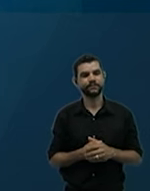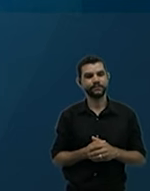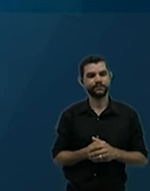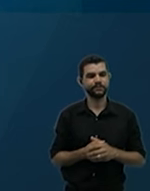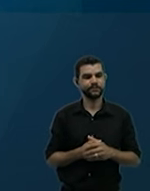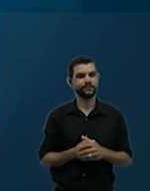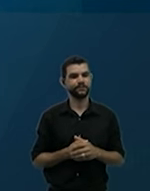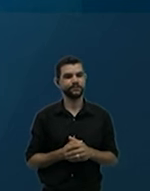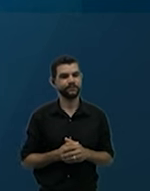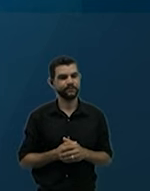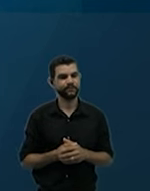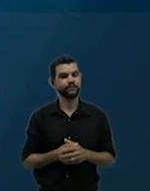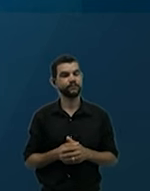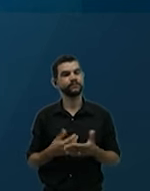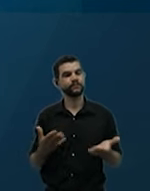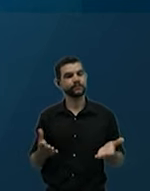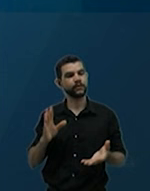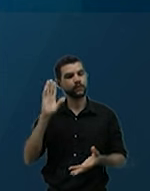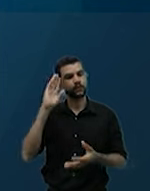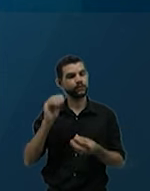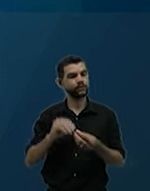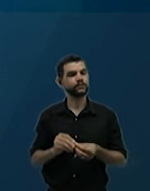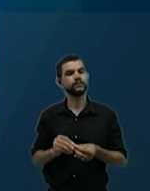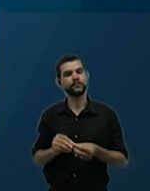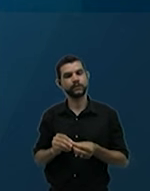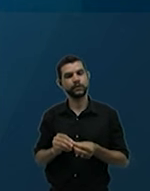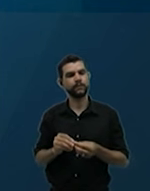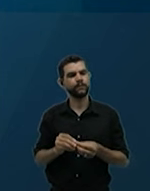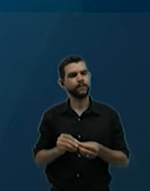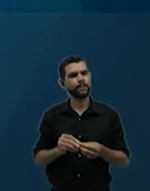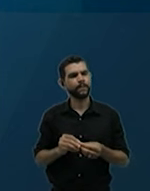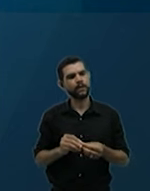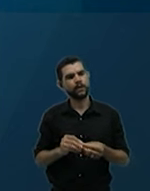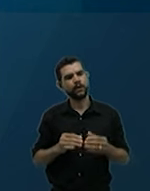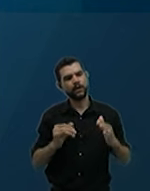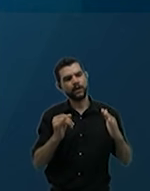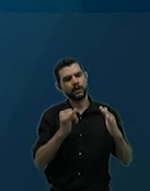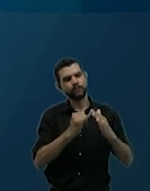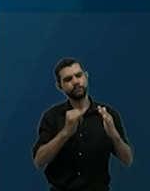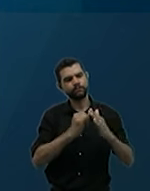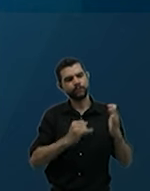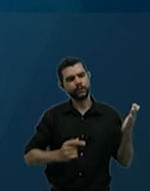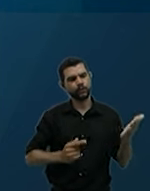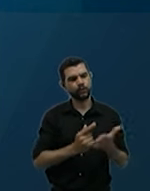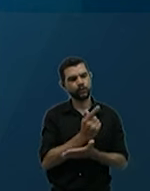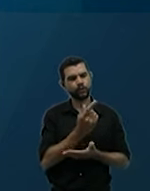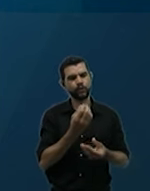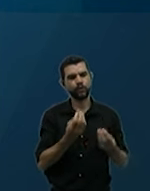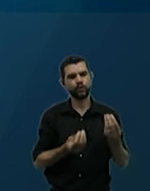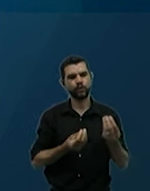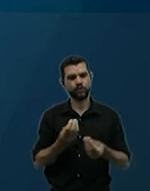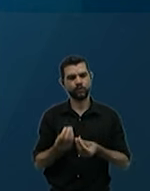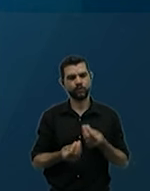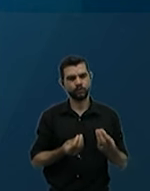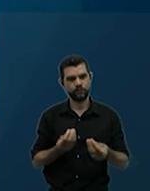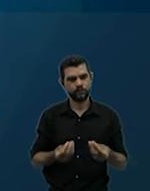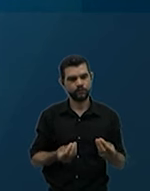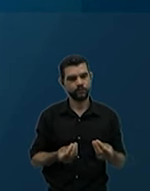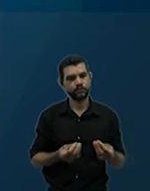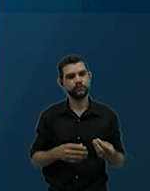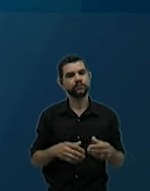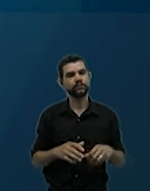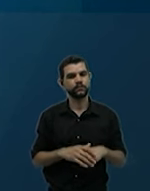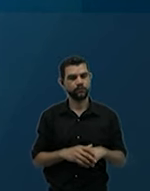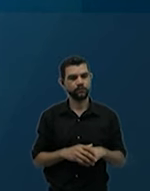de aquisição da propriedade da doutrina civilista. Na alienação comum, a aquisição